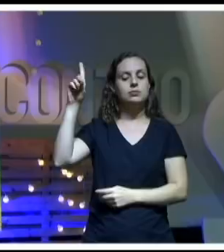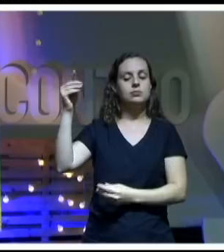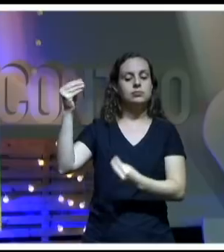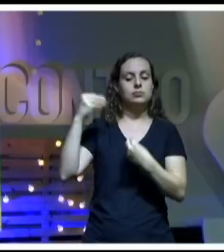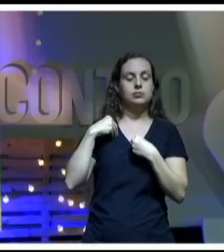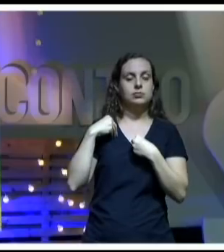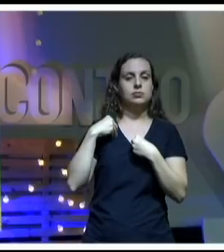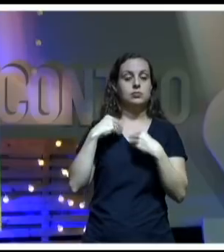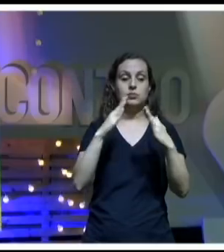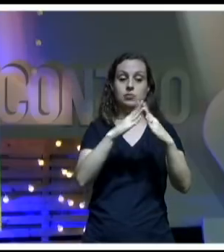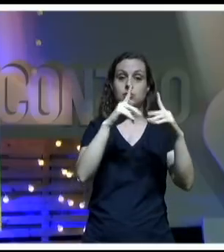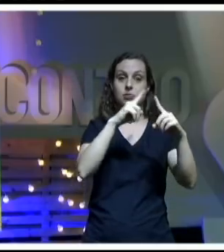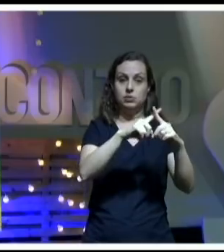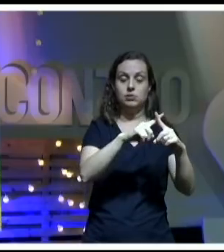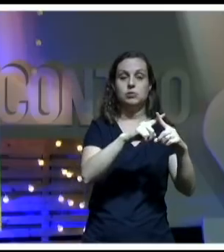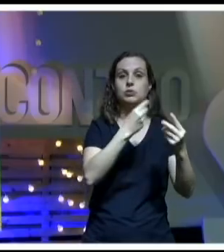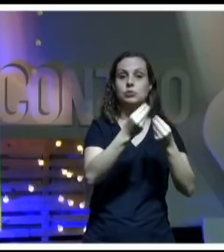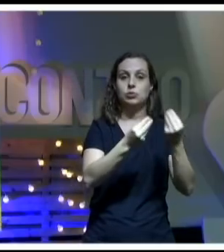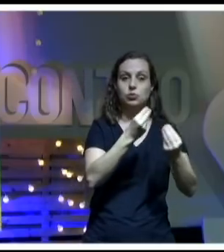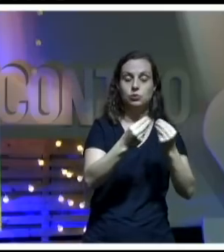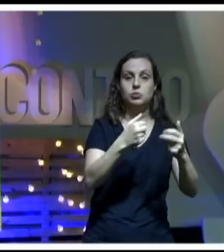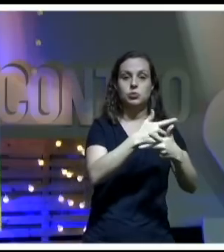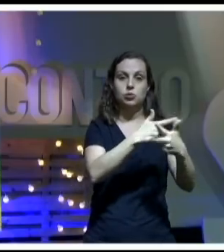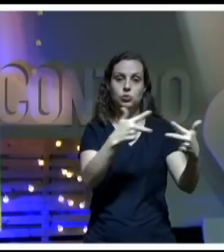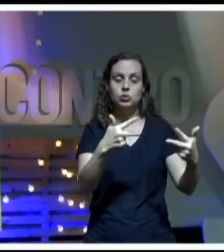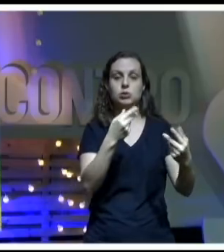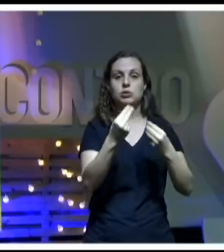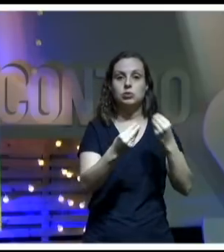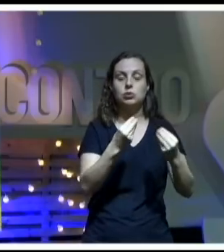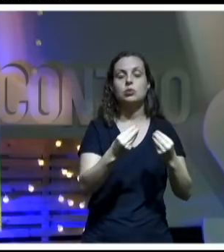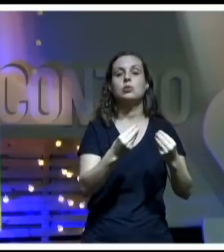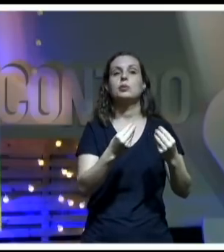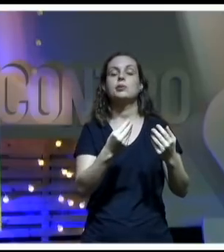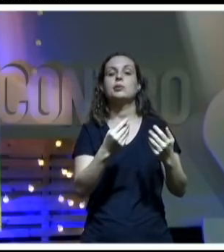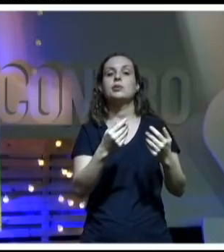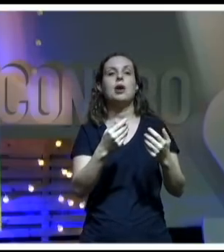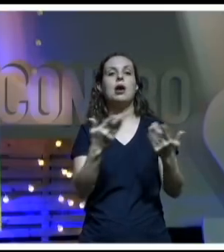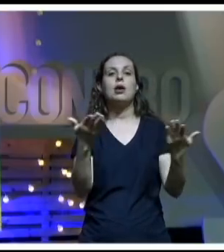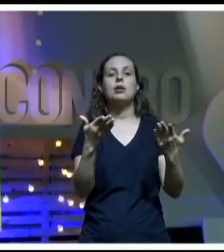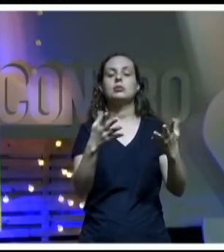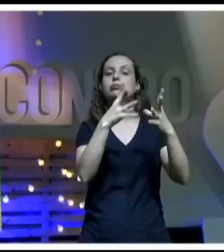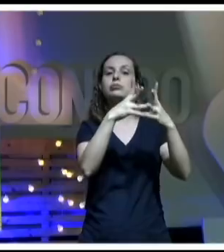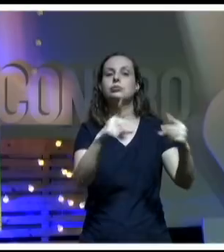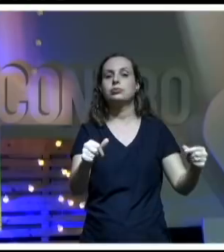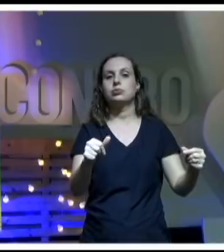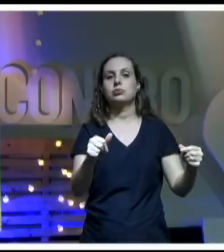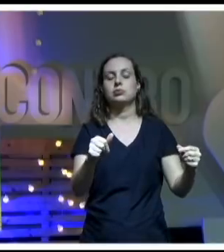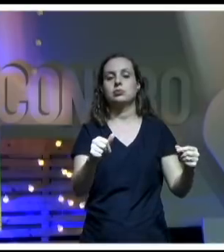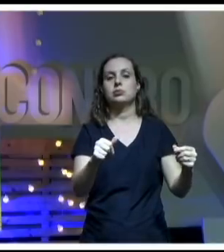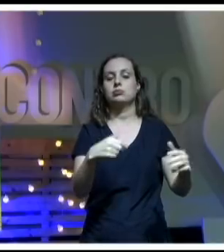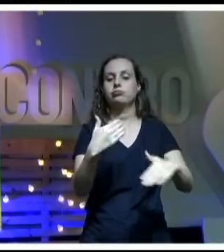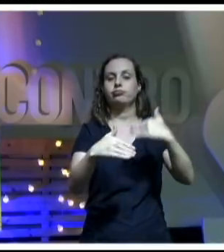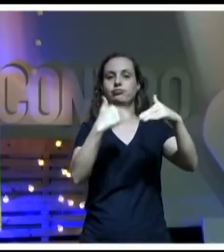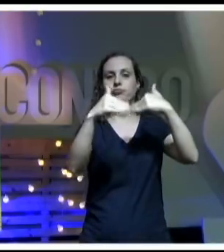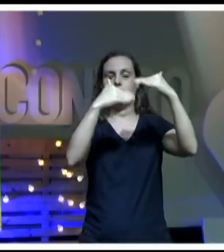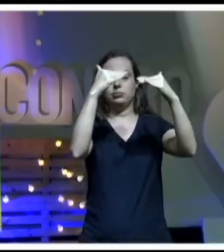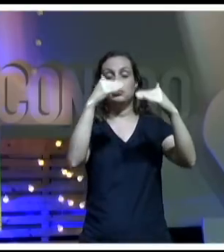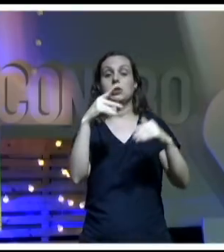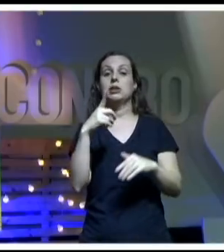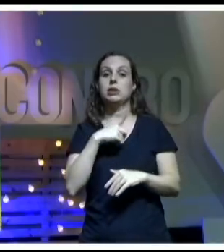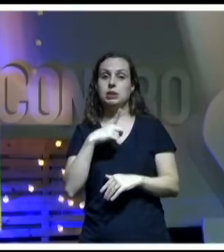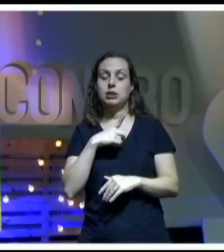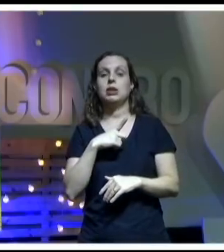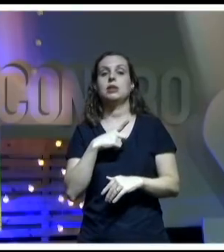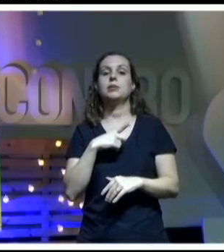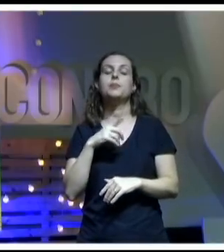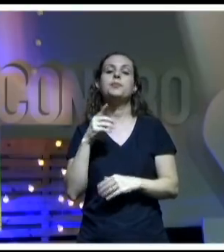cessou de prover o contexto vocacional para os ministros funcionarem como teólogos produtivos assim nós temos